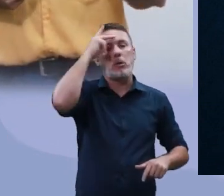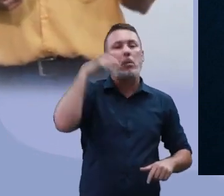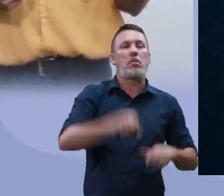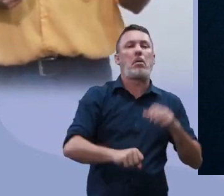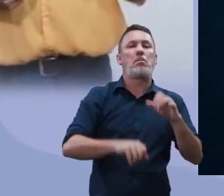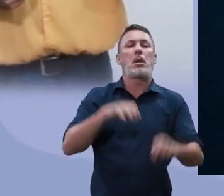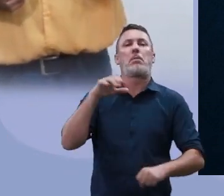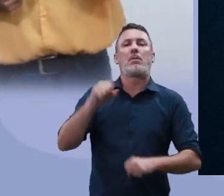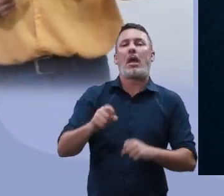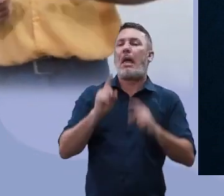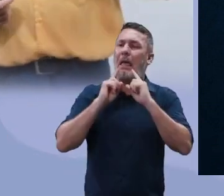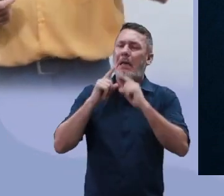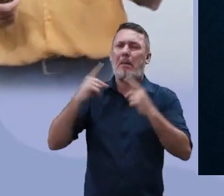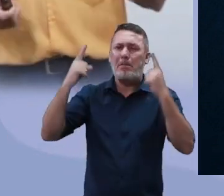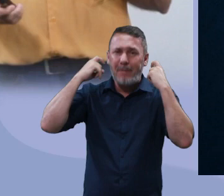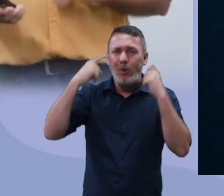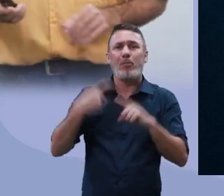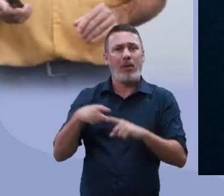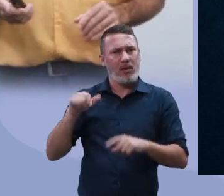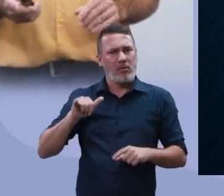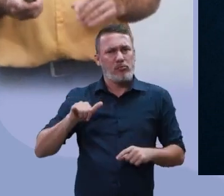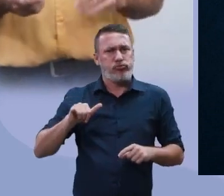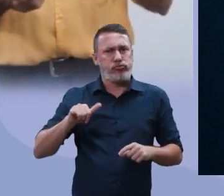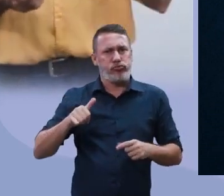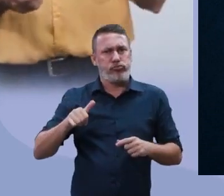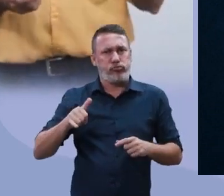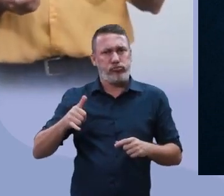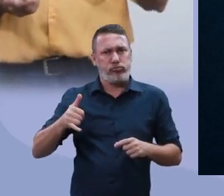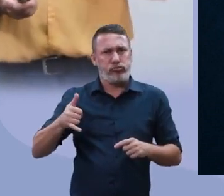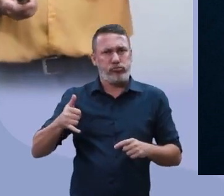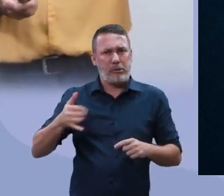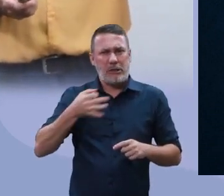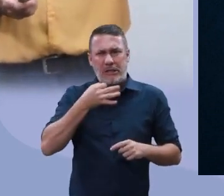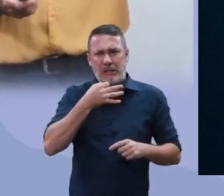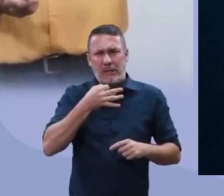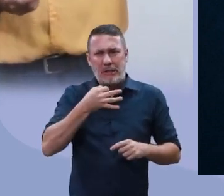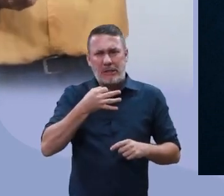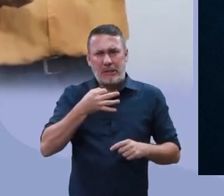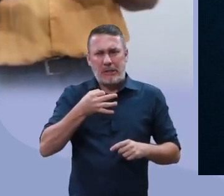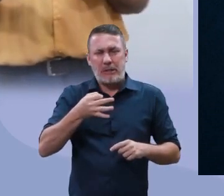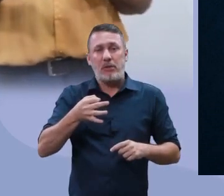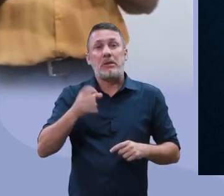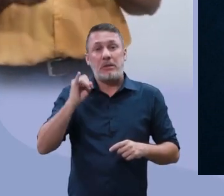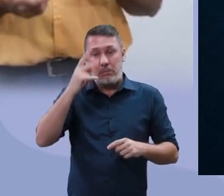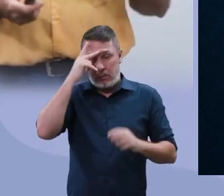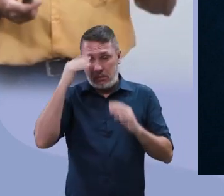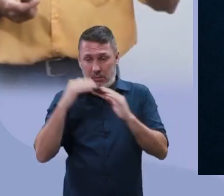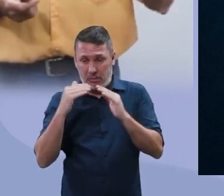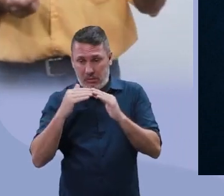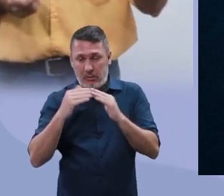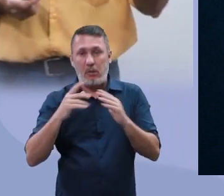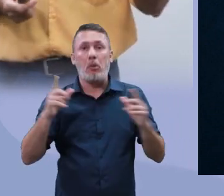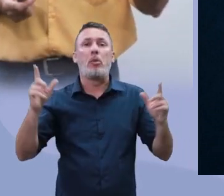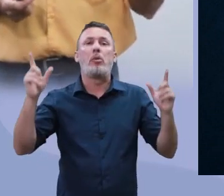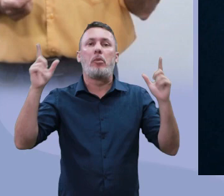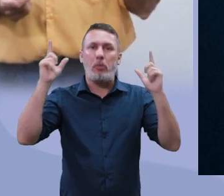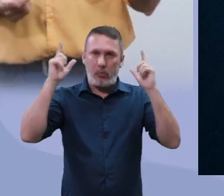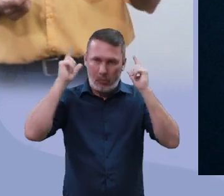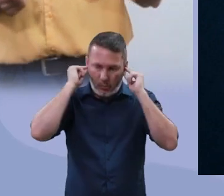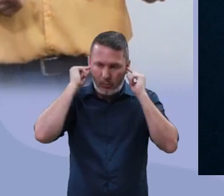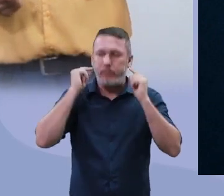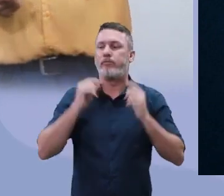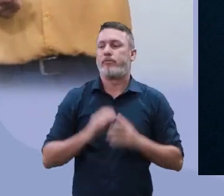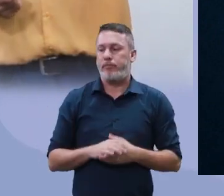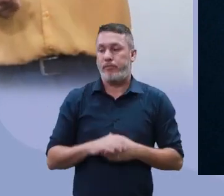no aeroporto, né, que é onde você vai ter aí a questão da poluição sonora e que inclusive gera danos auditivos. E aí,